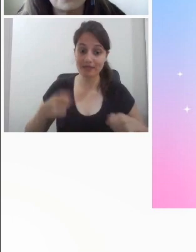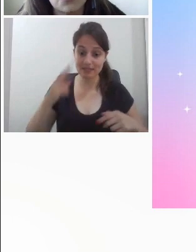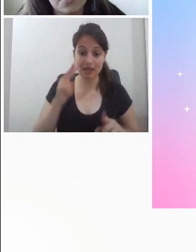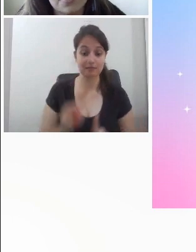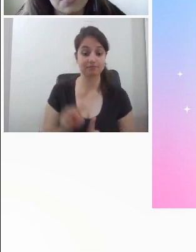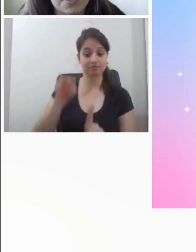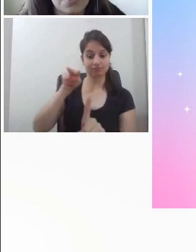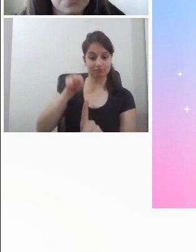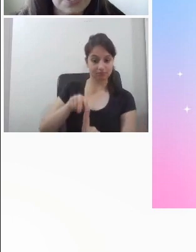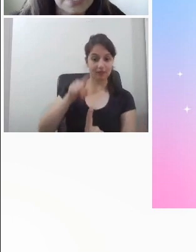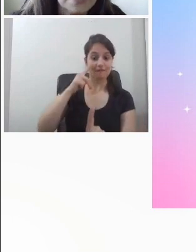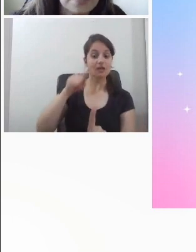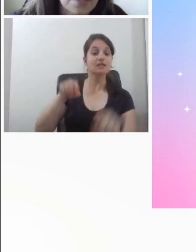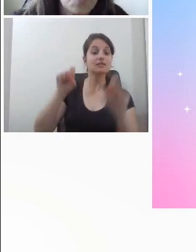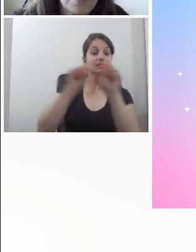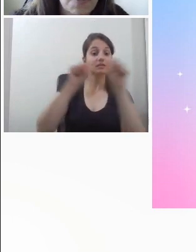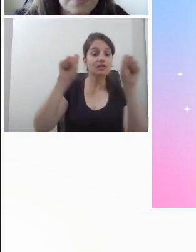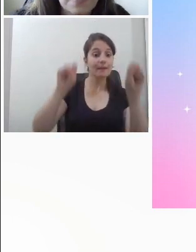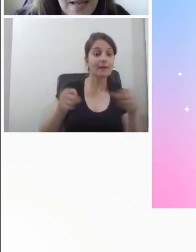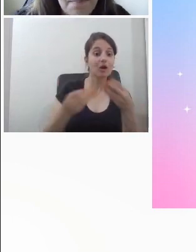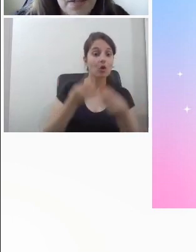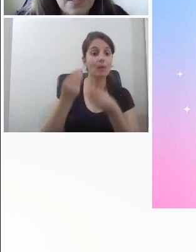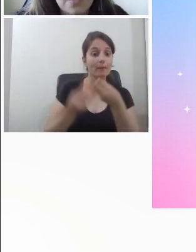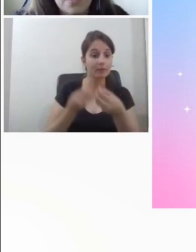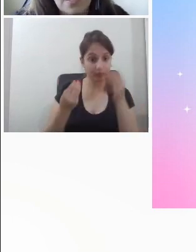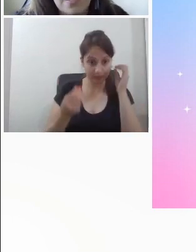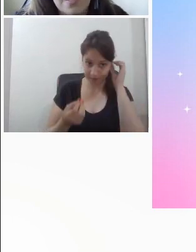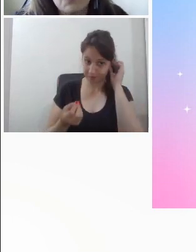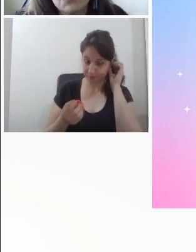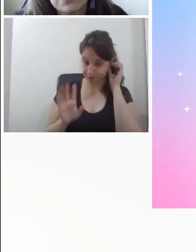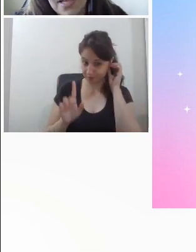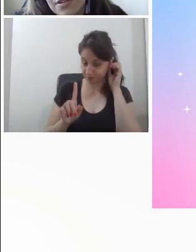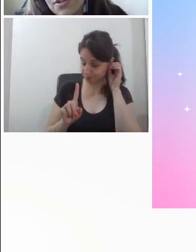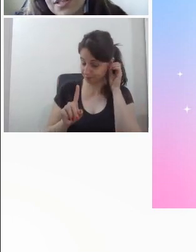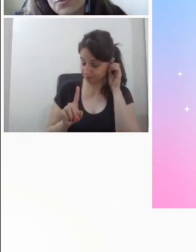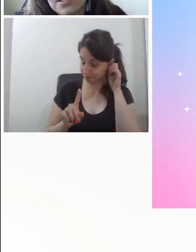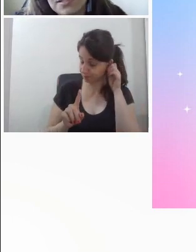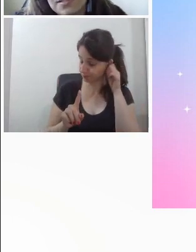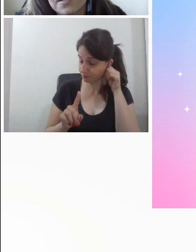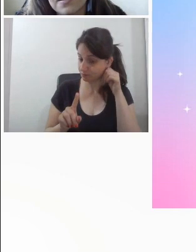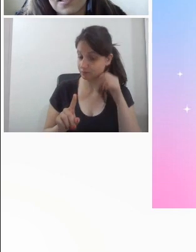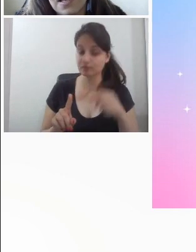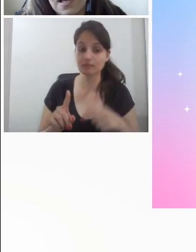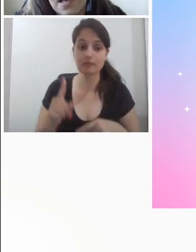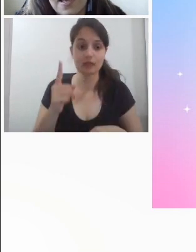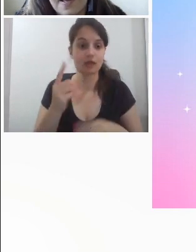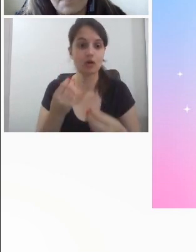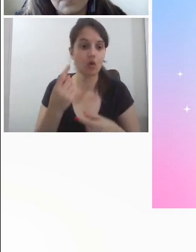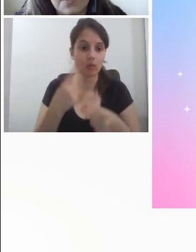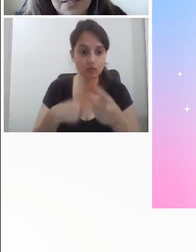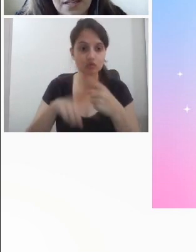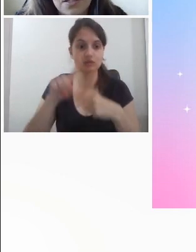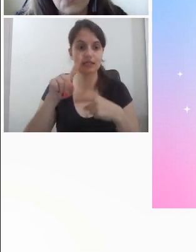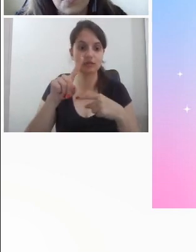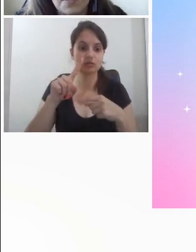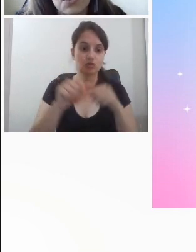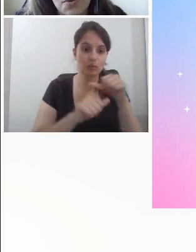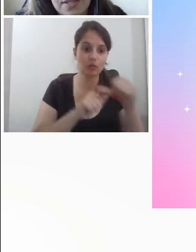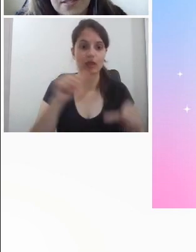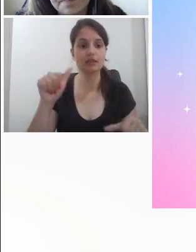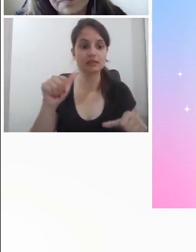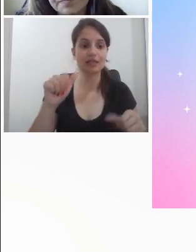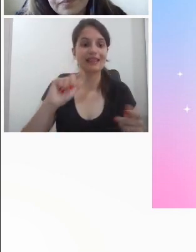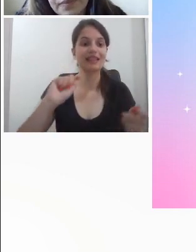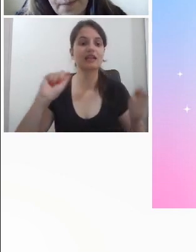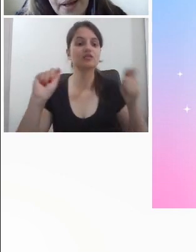gente tá mex dentro da nossa organização Uma vez que eh o sucesso das mudanças eh das